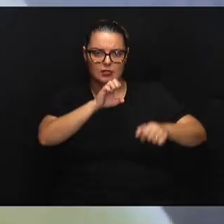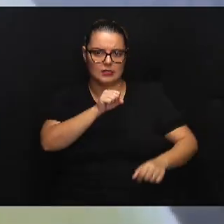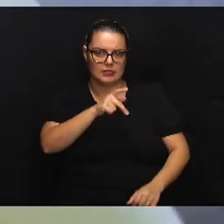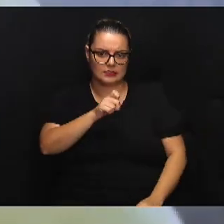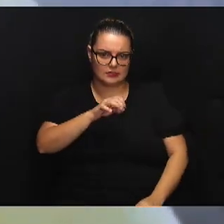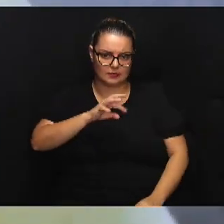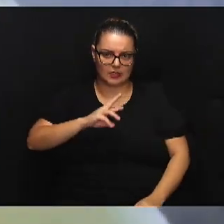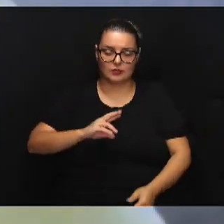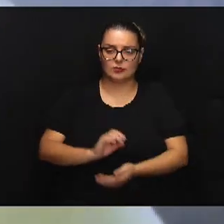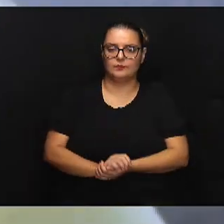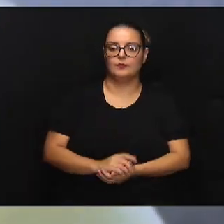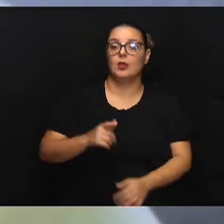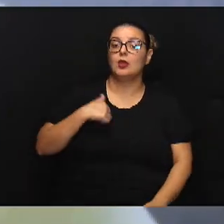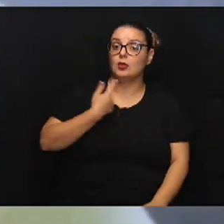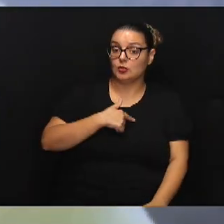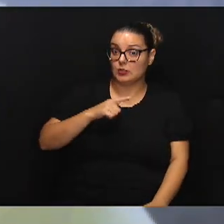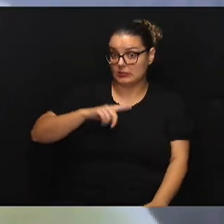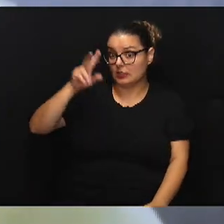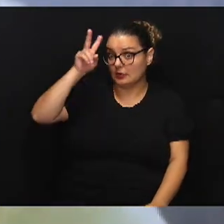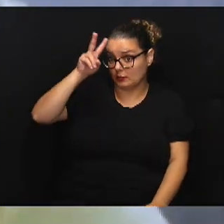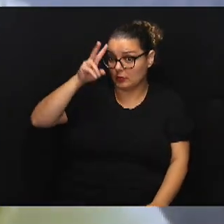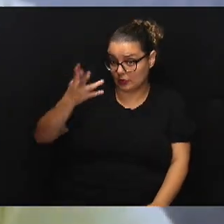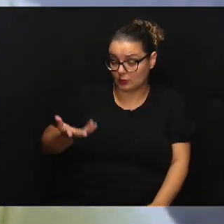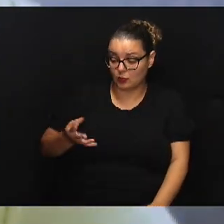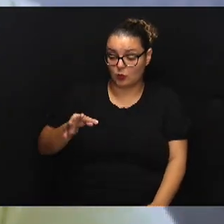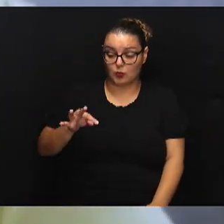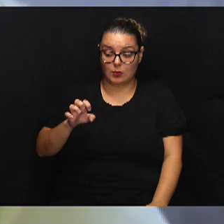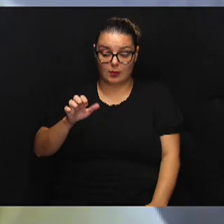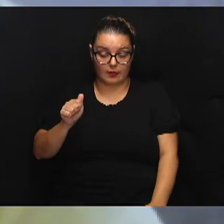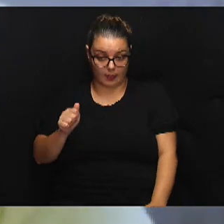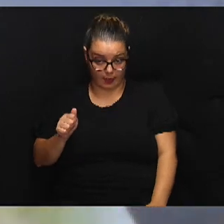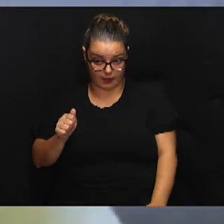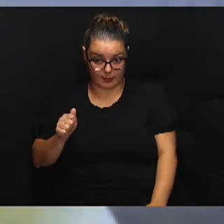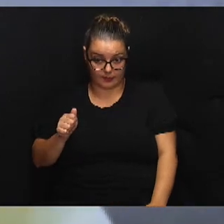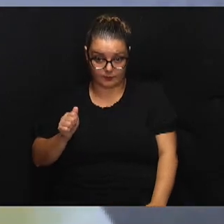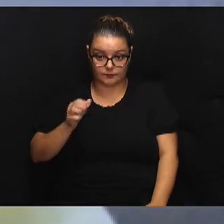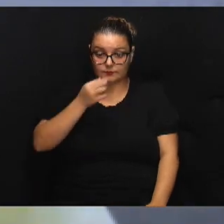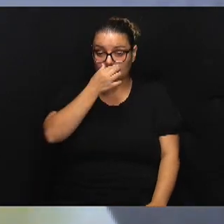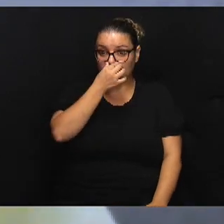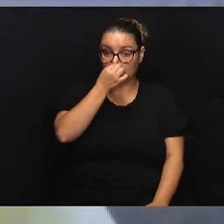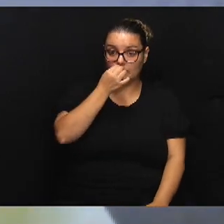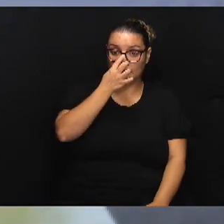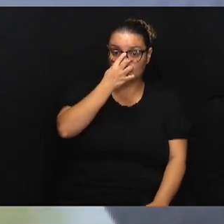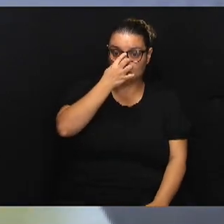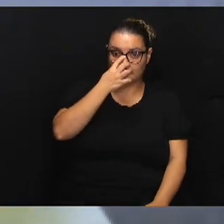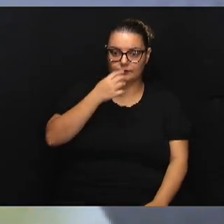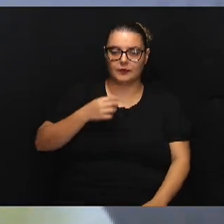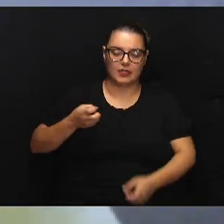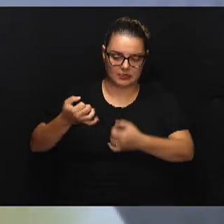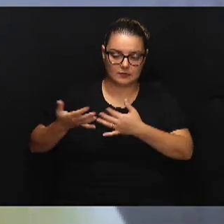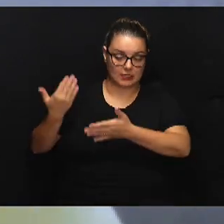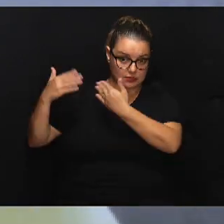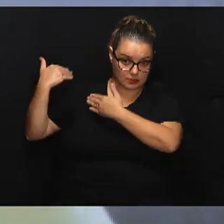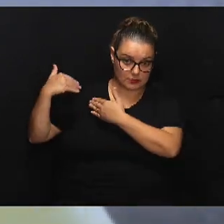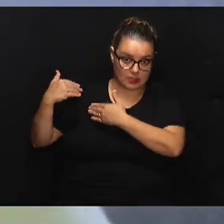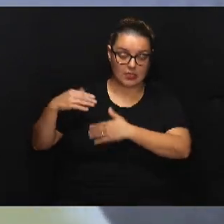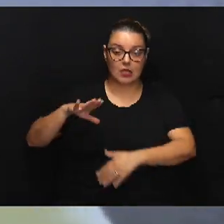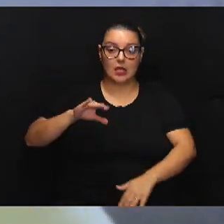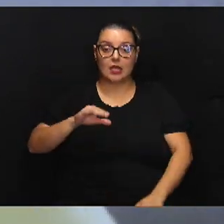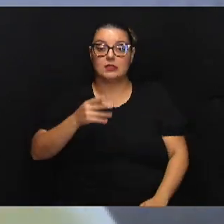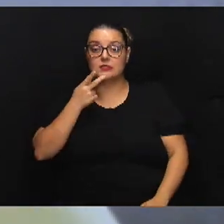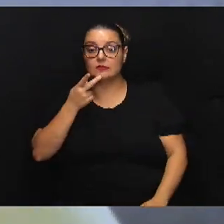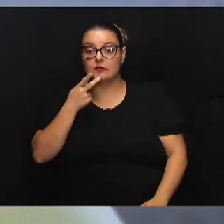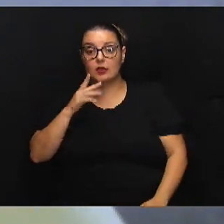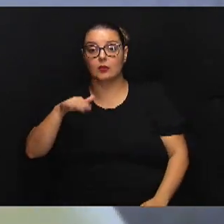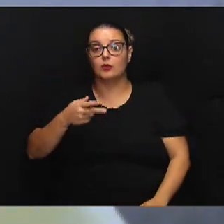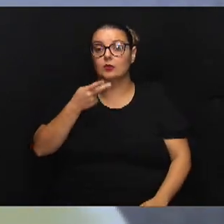espectro? Nós temos uma história, né? O TEA, em manuais passados, a ciência dizia, quando